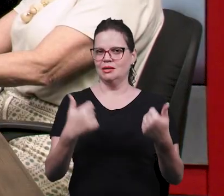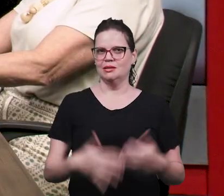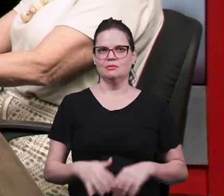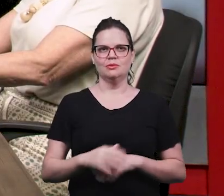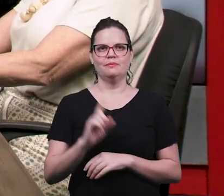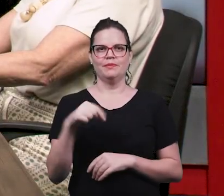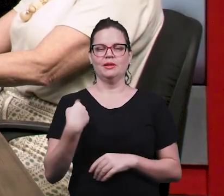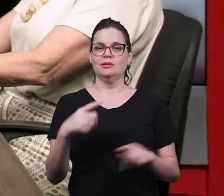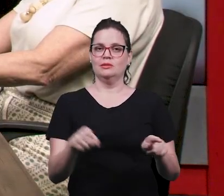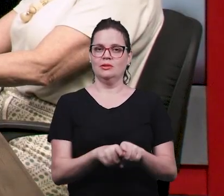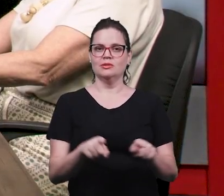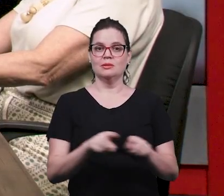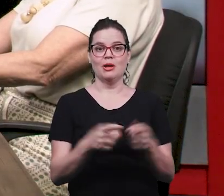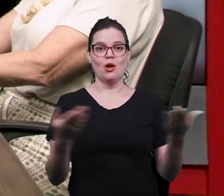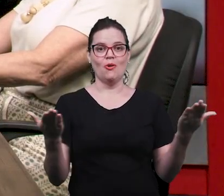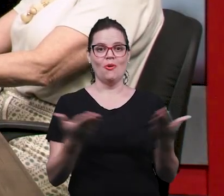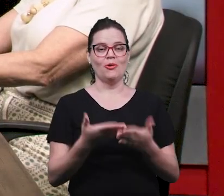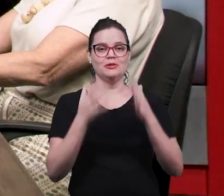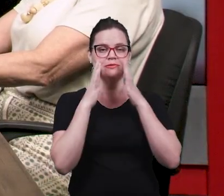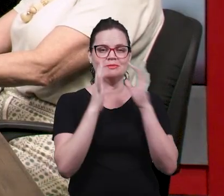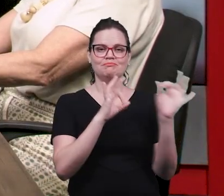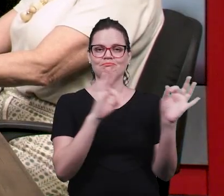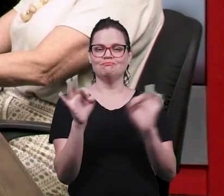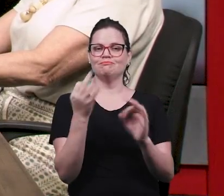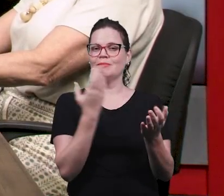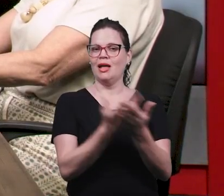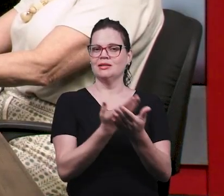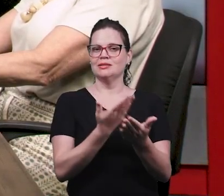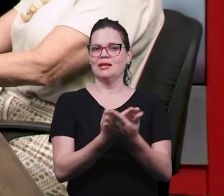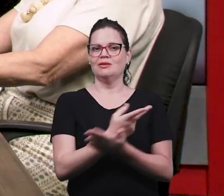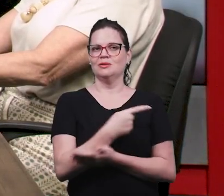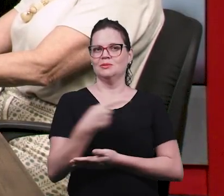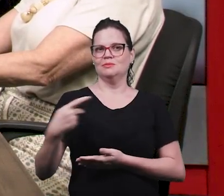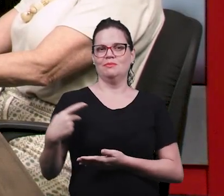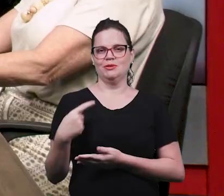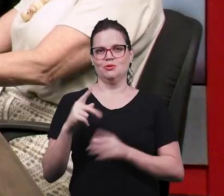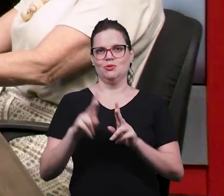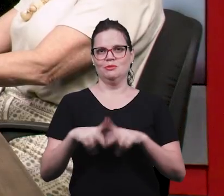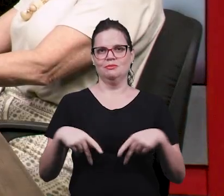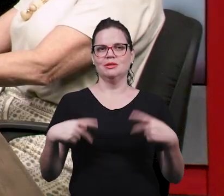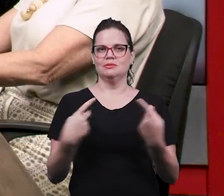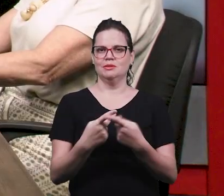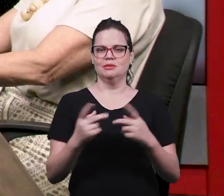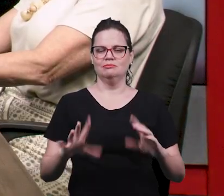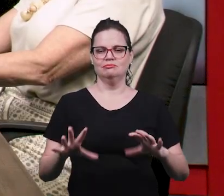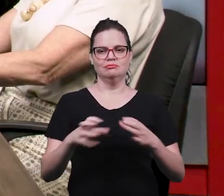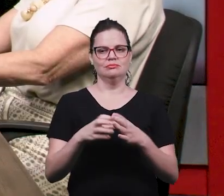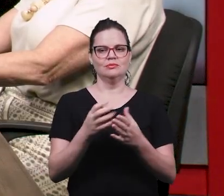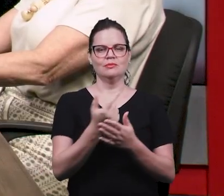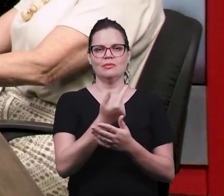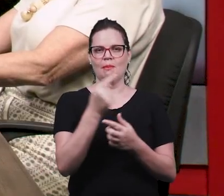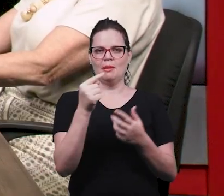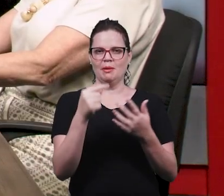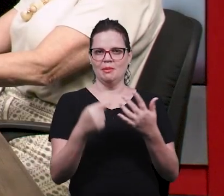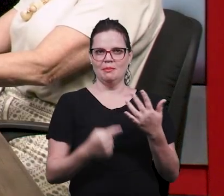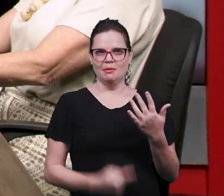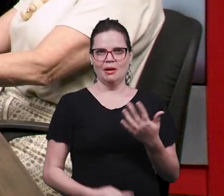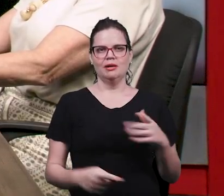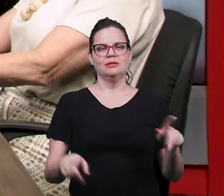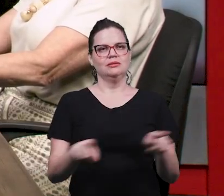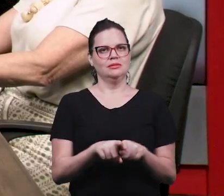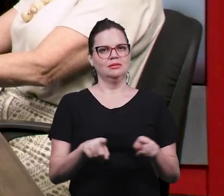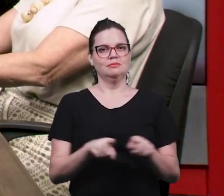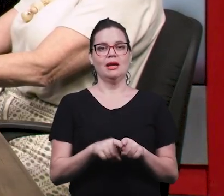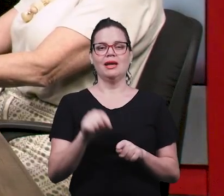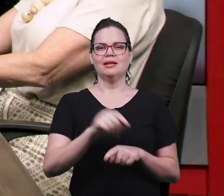vamos acompanhando as aulas, os trabalhos que os pastores do Conselho Presbiteral e todos os nossos outros pastores estão à